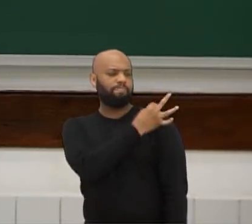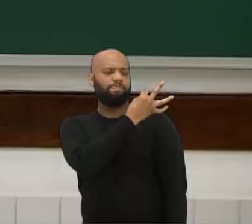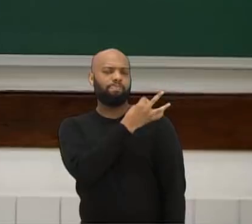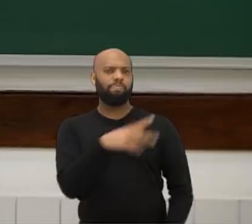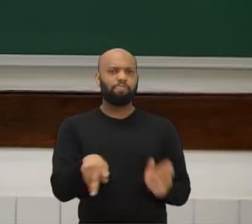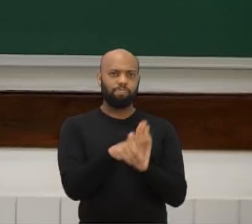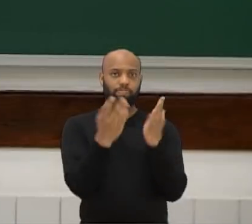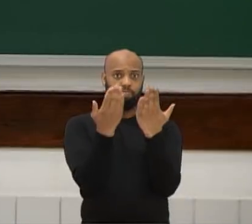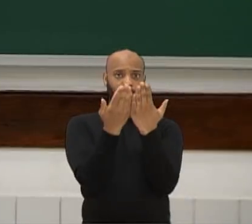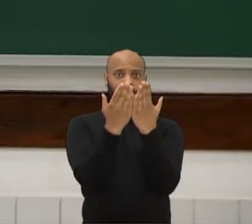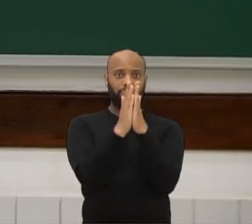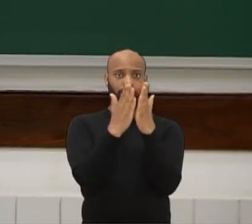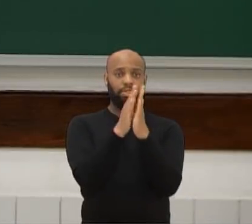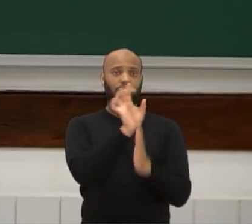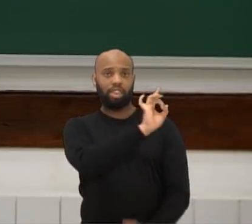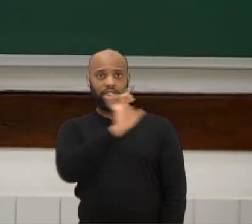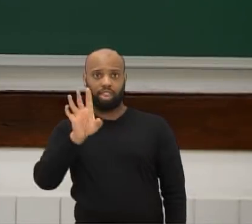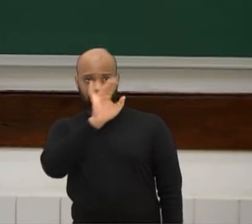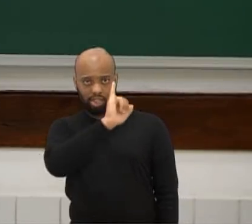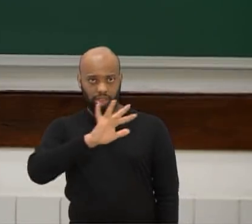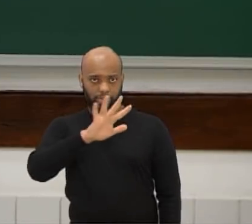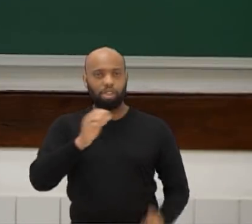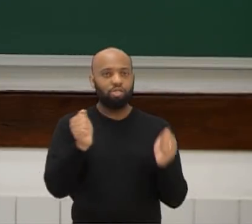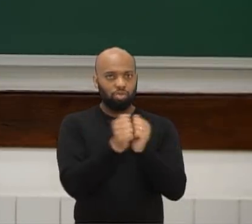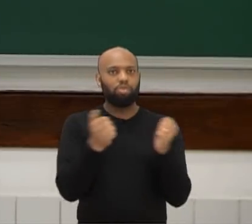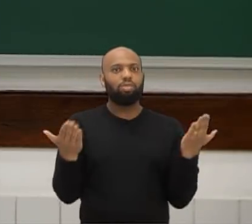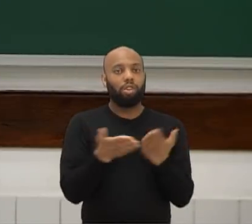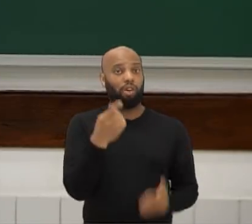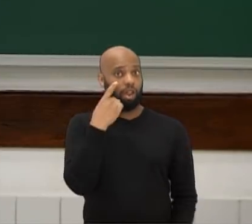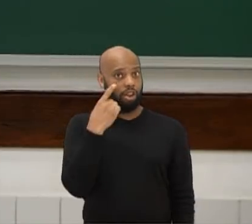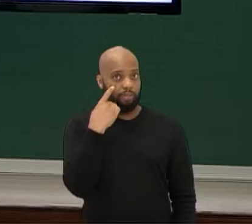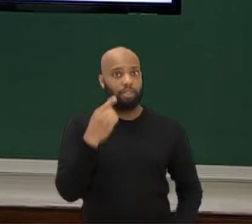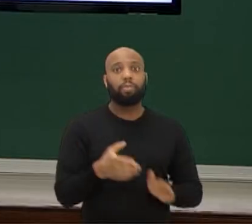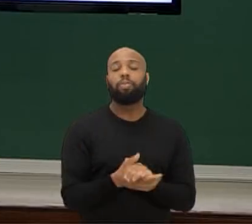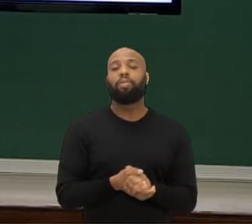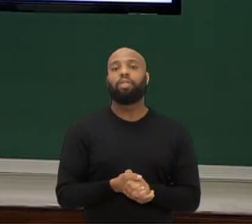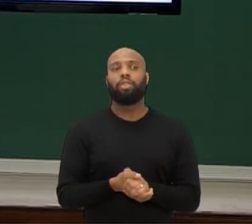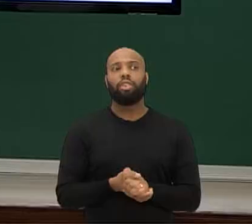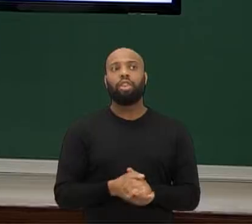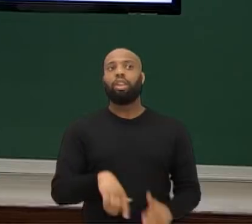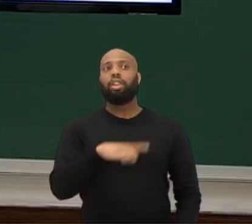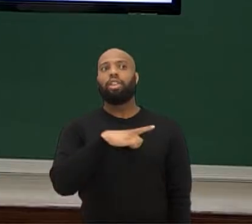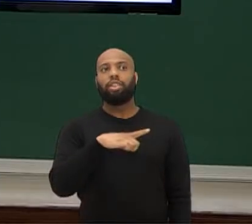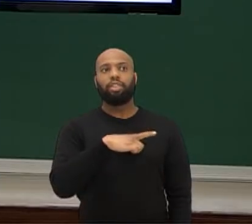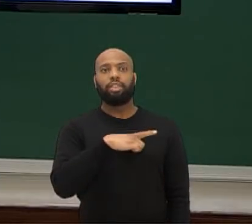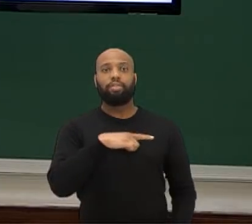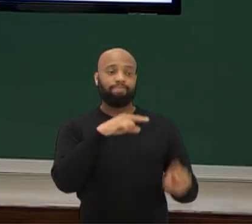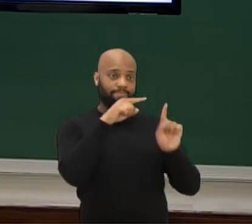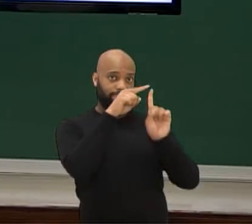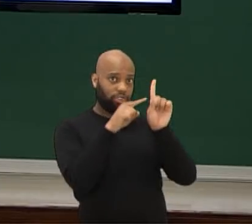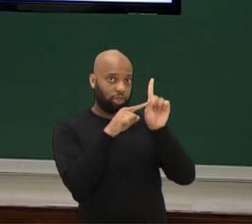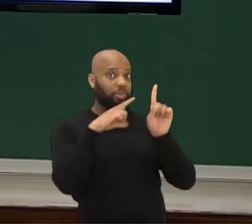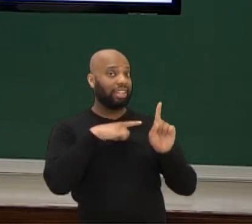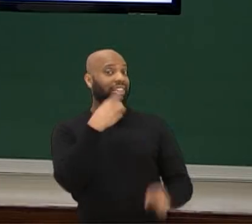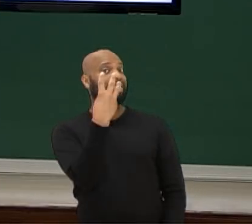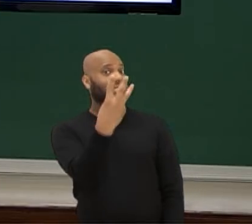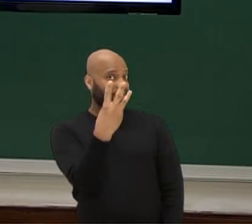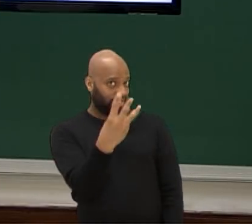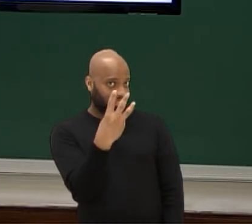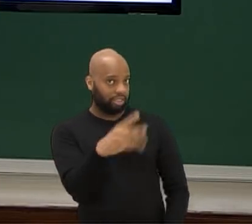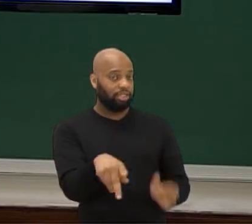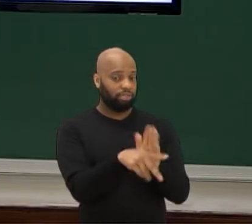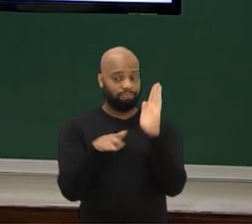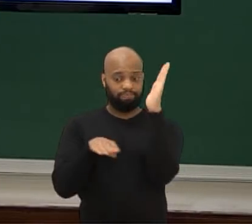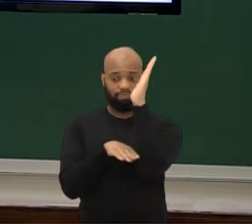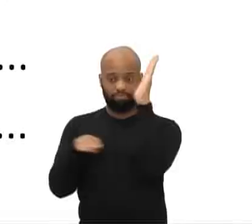cada uma das figuras? Vem com o professor, vamos conferir aqui. Veja só, temos 3 tipos de simetria no